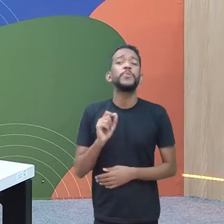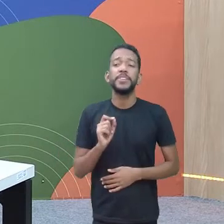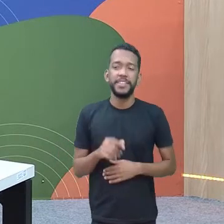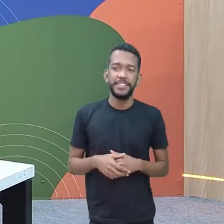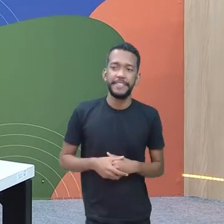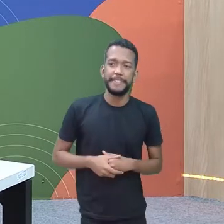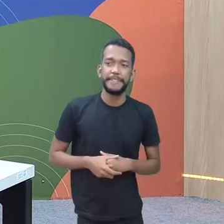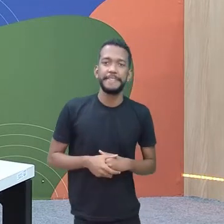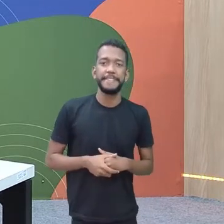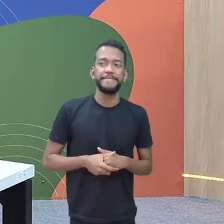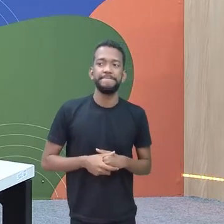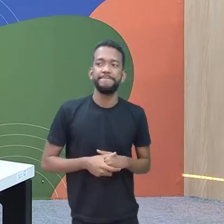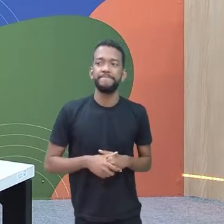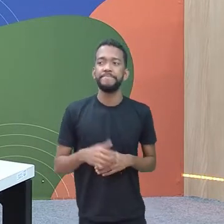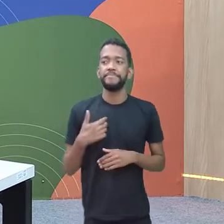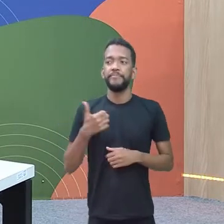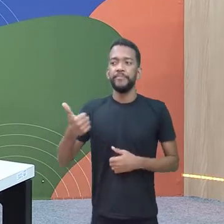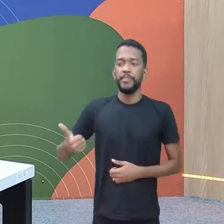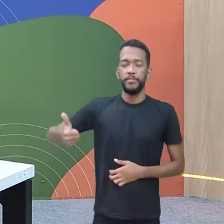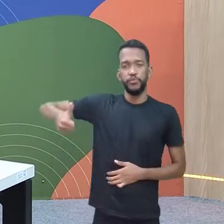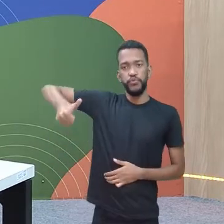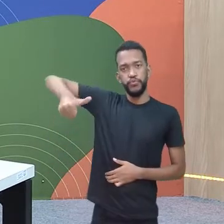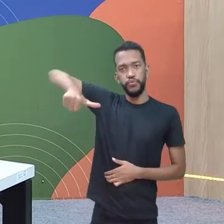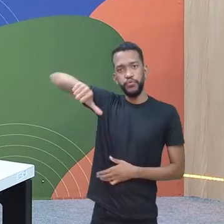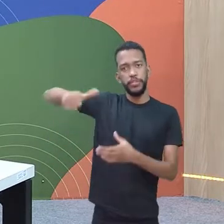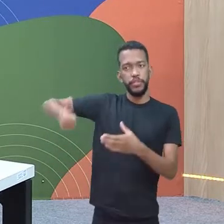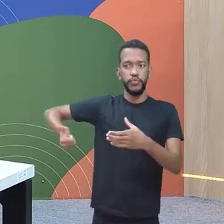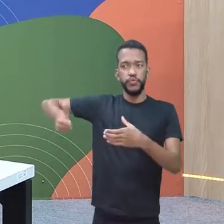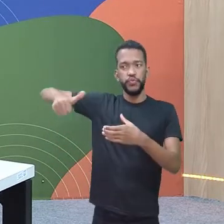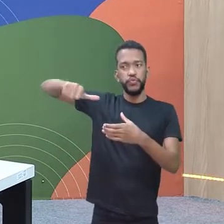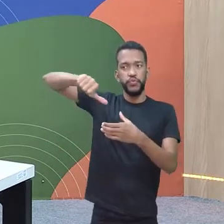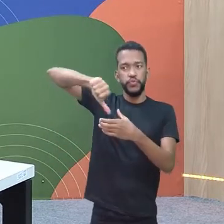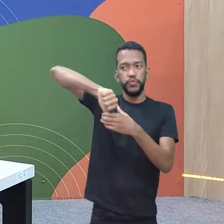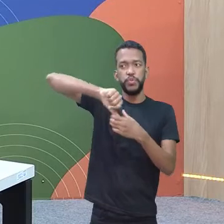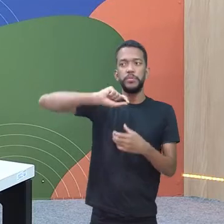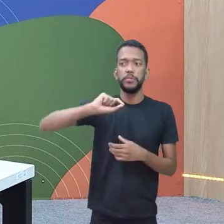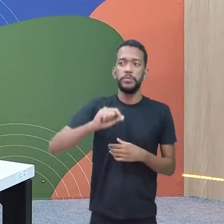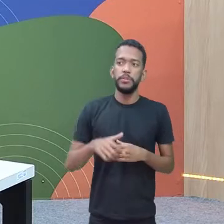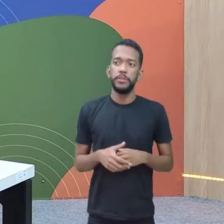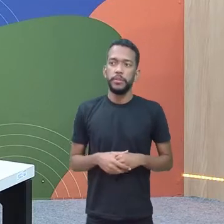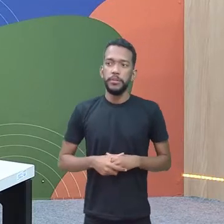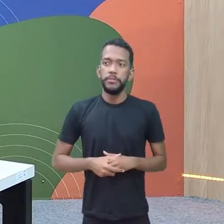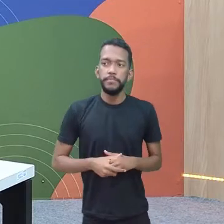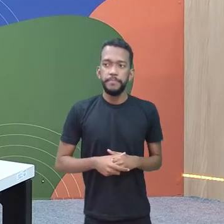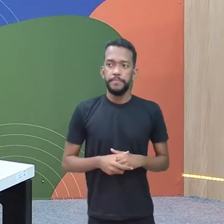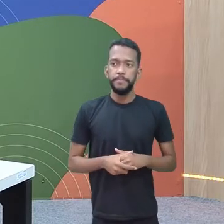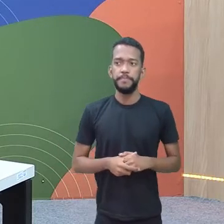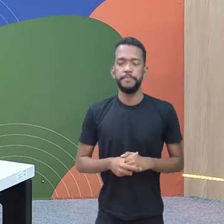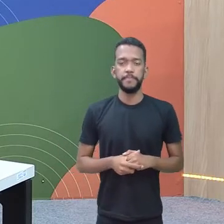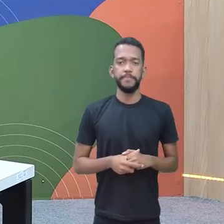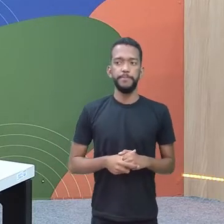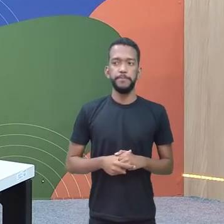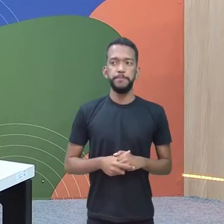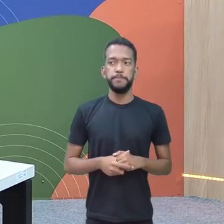ele. Eu vou colocar uma porção de água. Vou colocar aqui no becker.